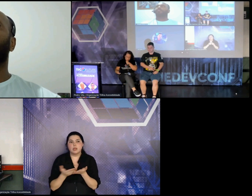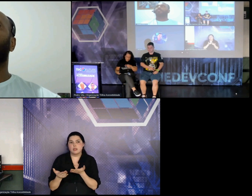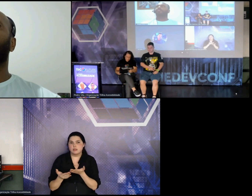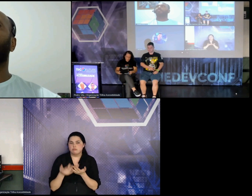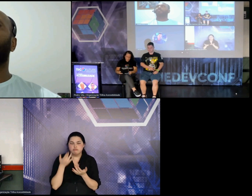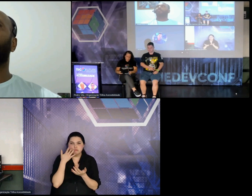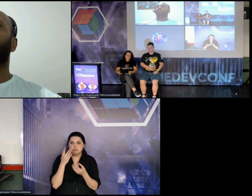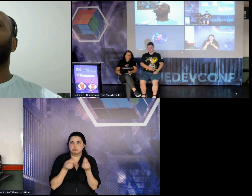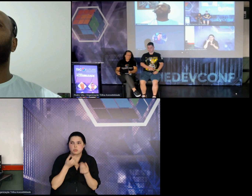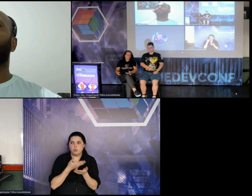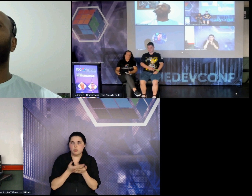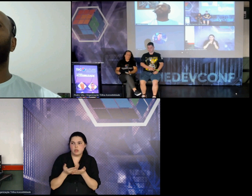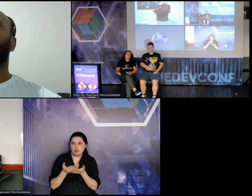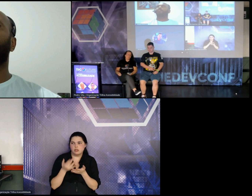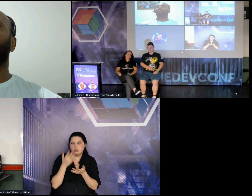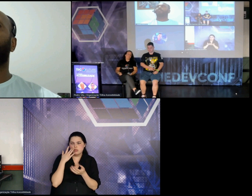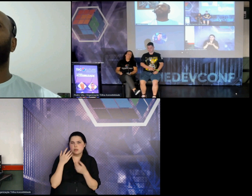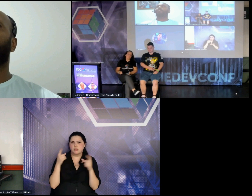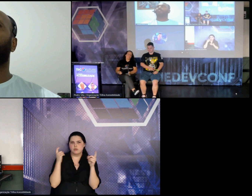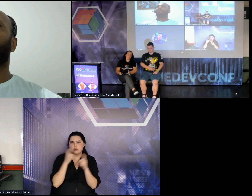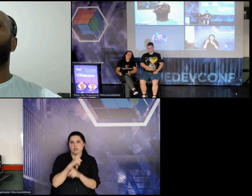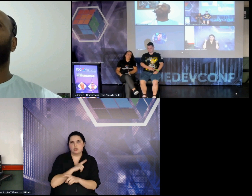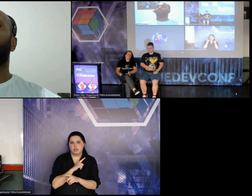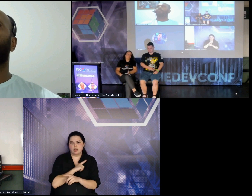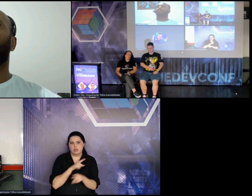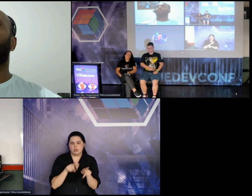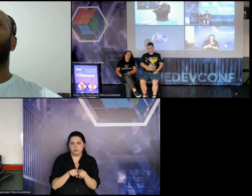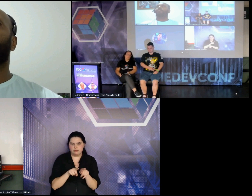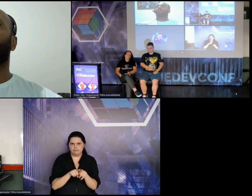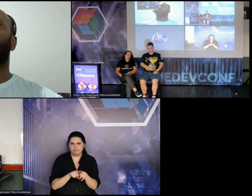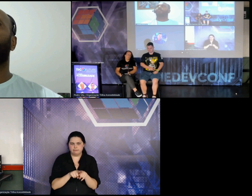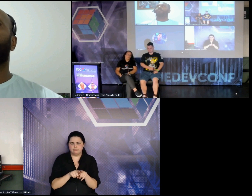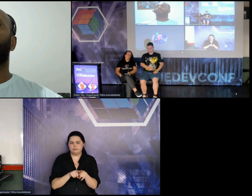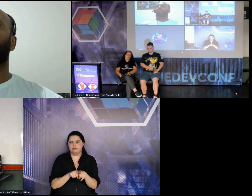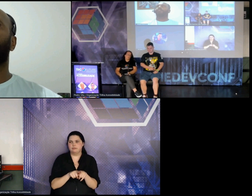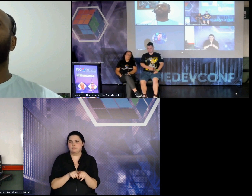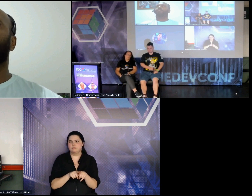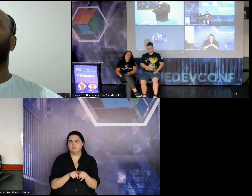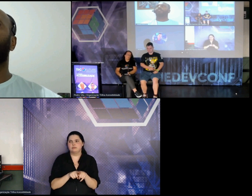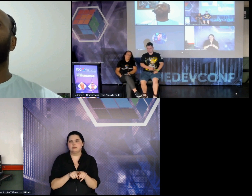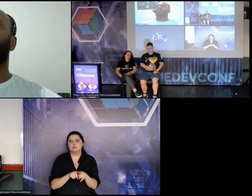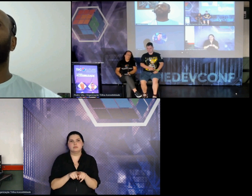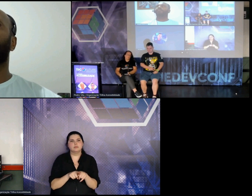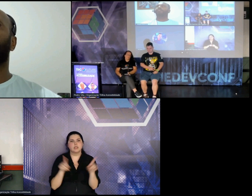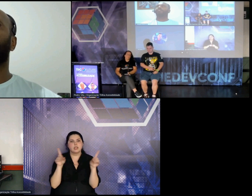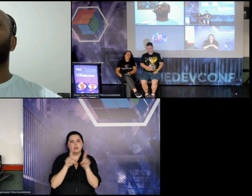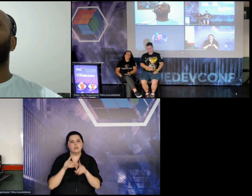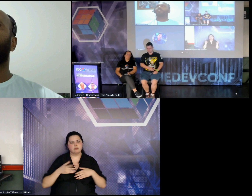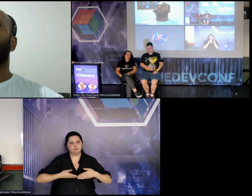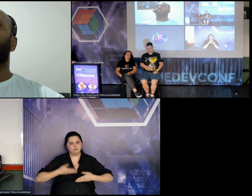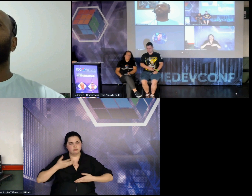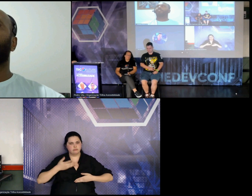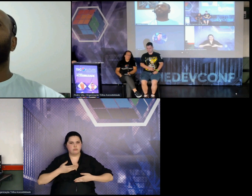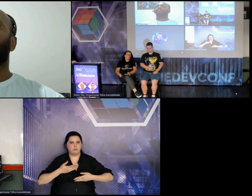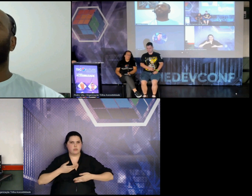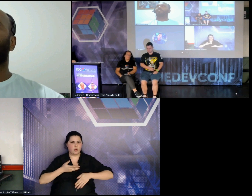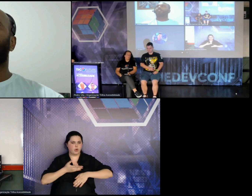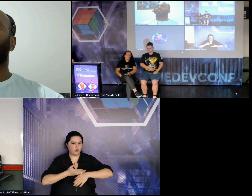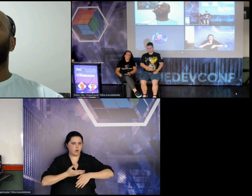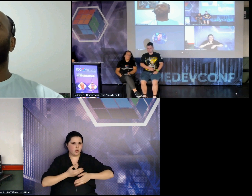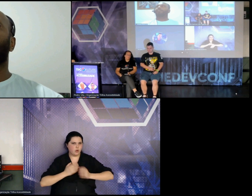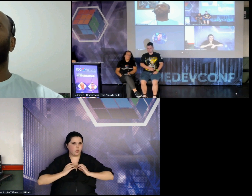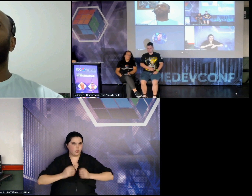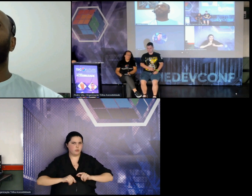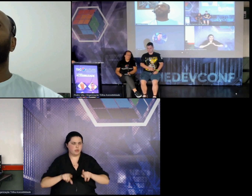não sabem quais são as dificuldades que aquela pessoa com deficiência visual ou deficiência física elas enfrentam no dia a dia.